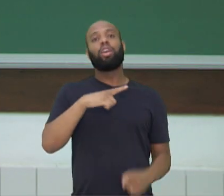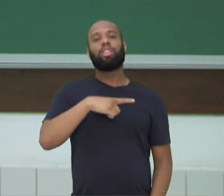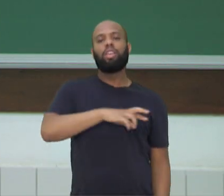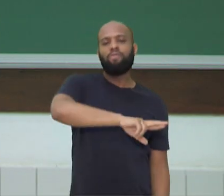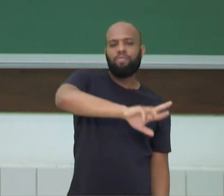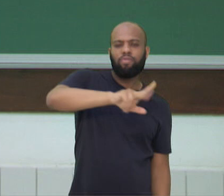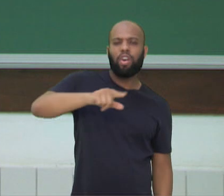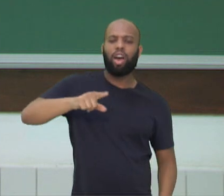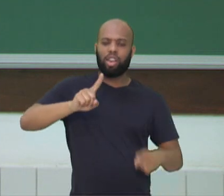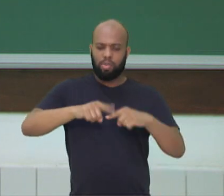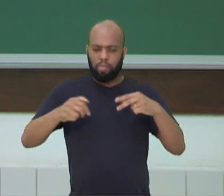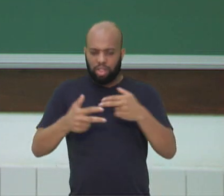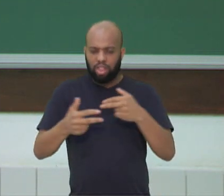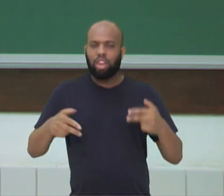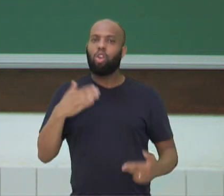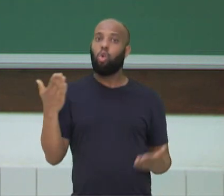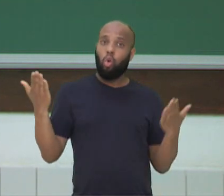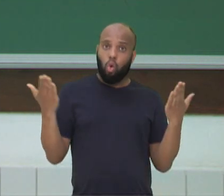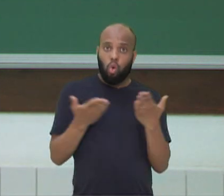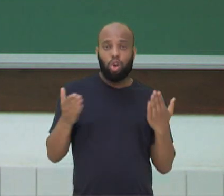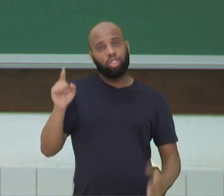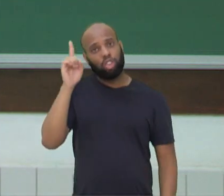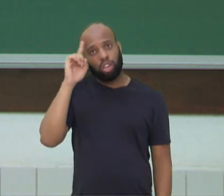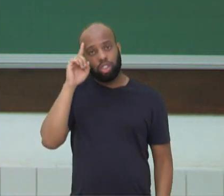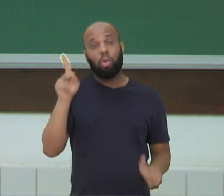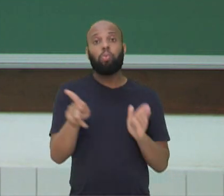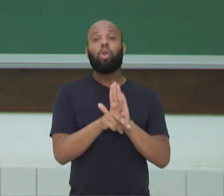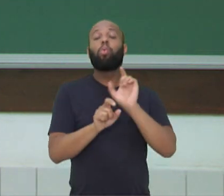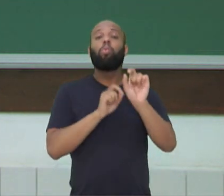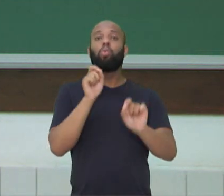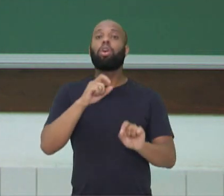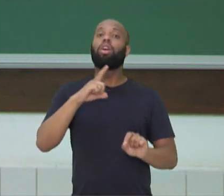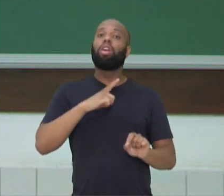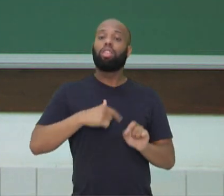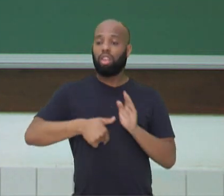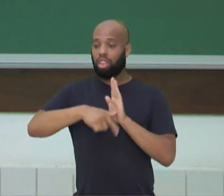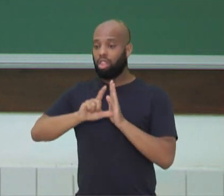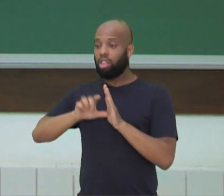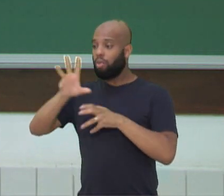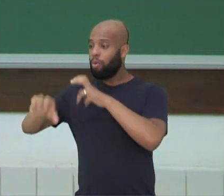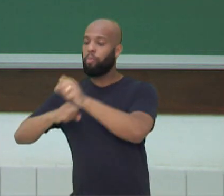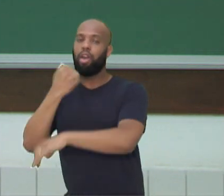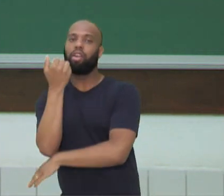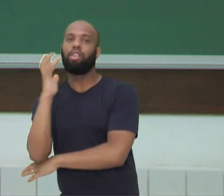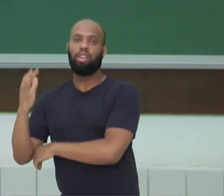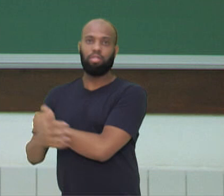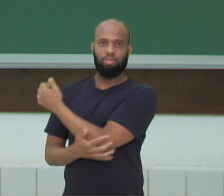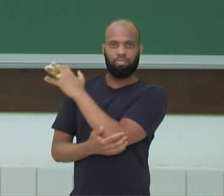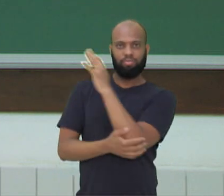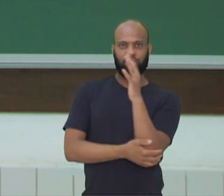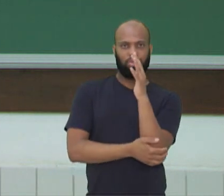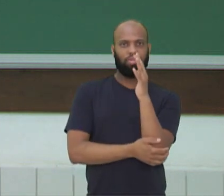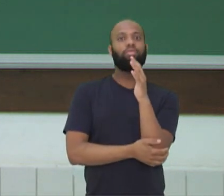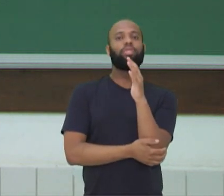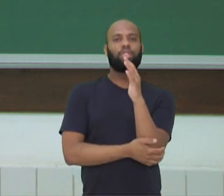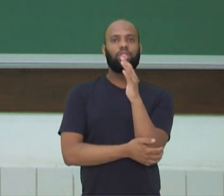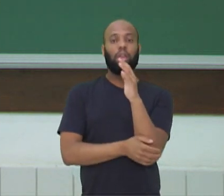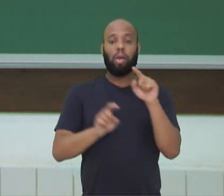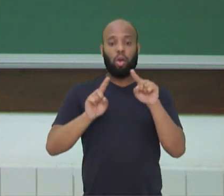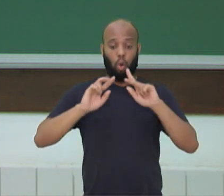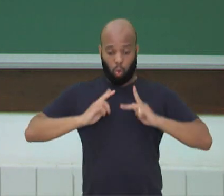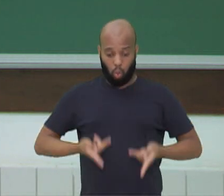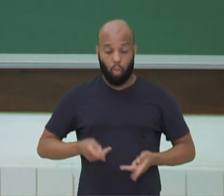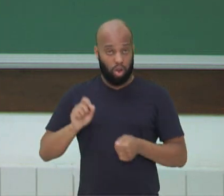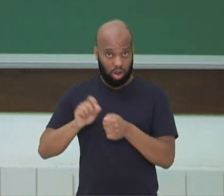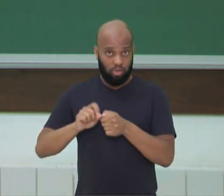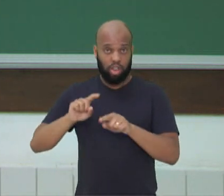nossos materiais, instrumentos do dia a dia são produzidos, são fabricados pelo homem. Mas por que não a gente utilizar recursos que